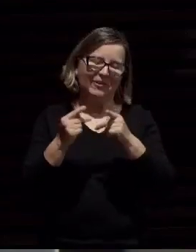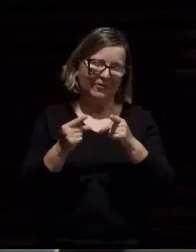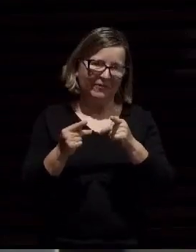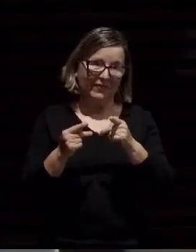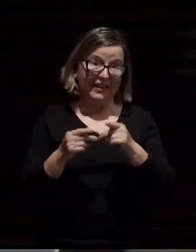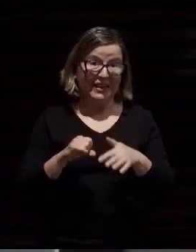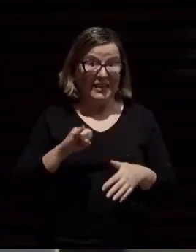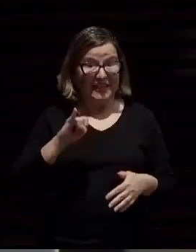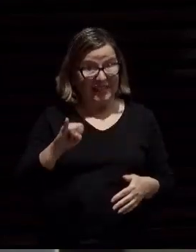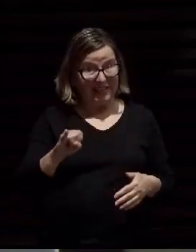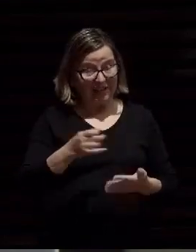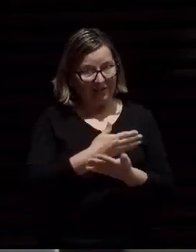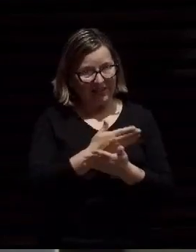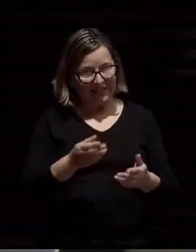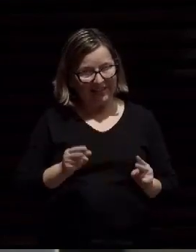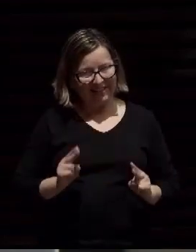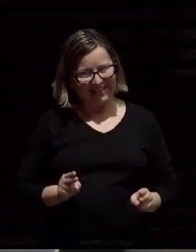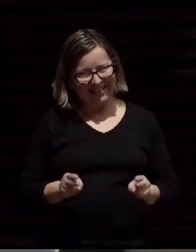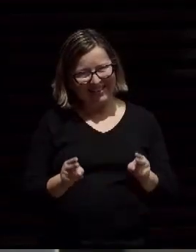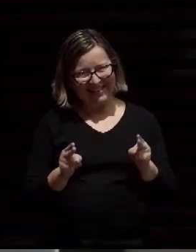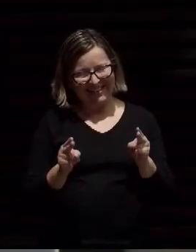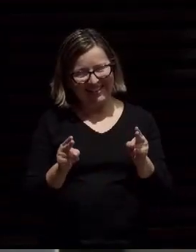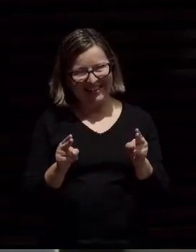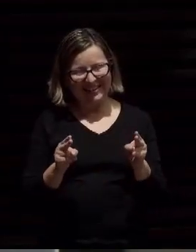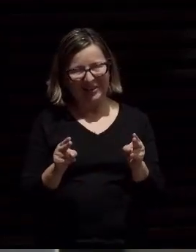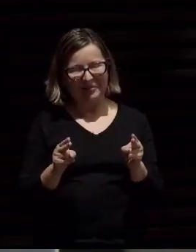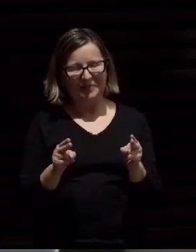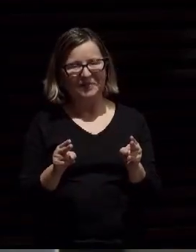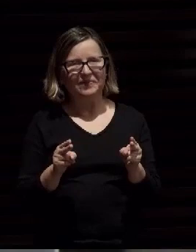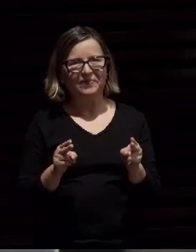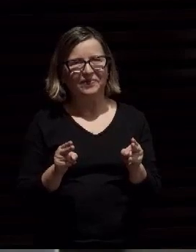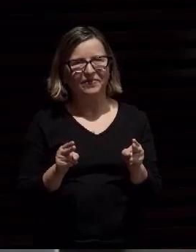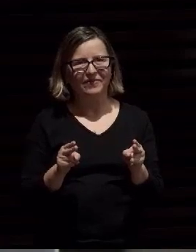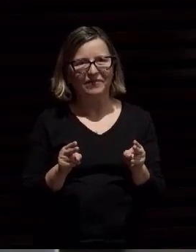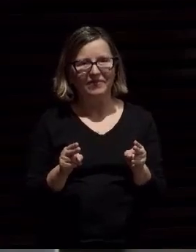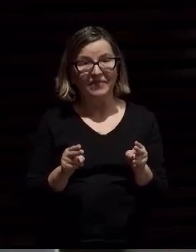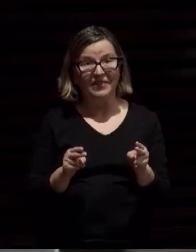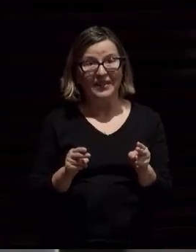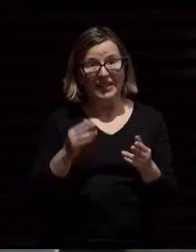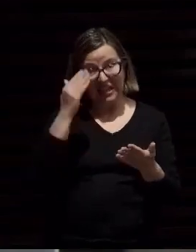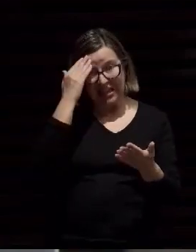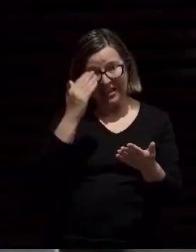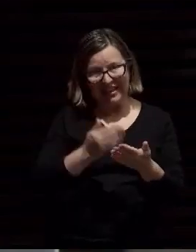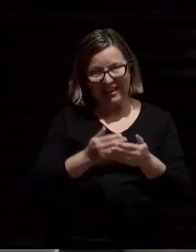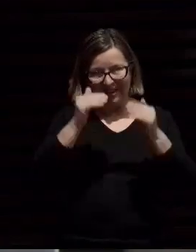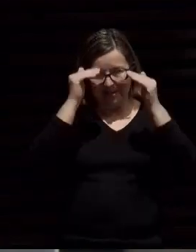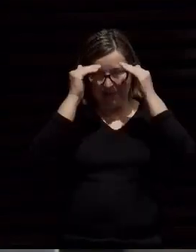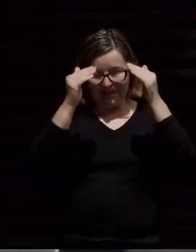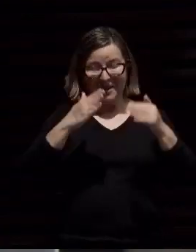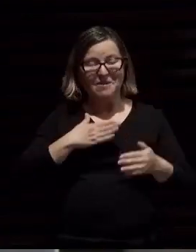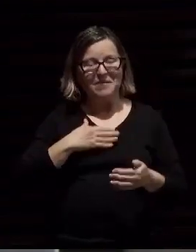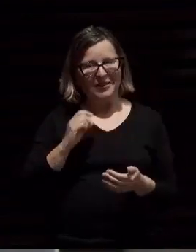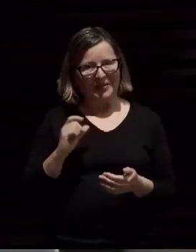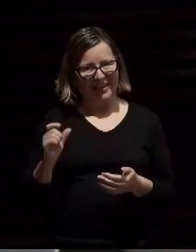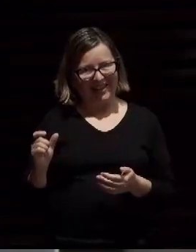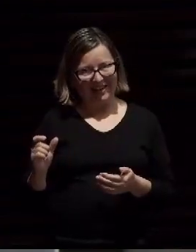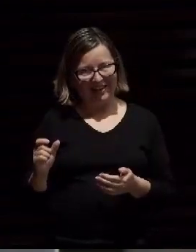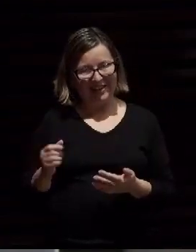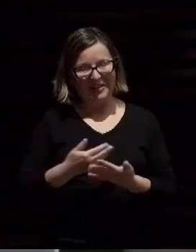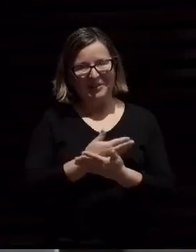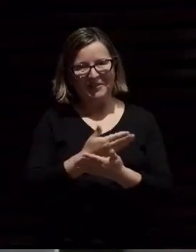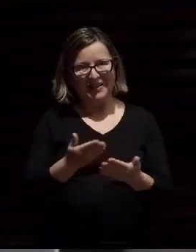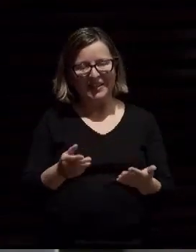se vocês continuarem a crer e a obedecer às minhas palavras, vocês